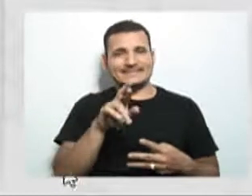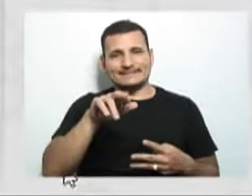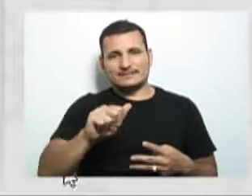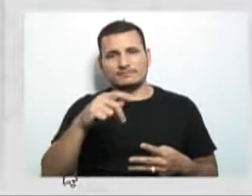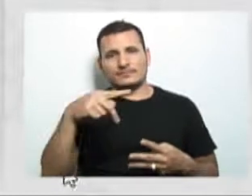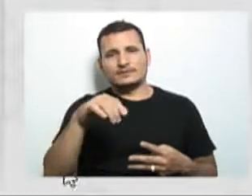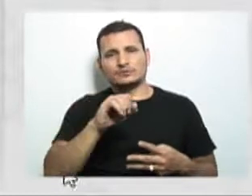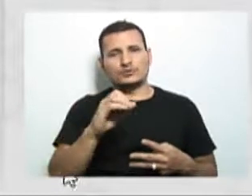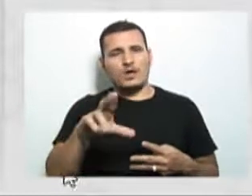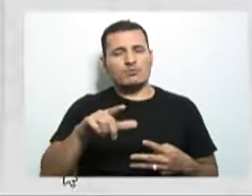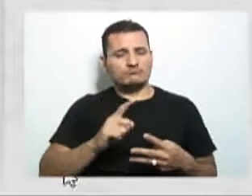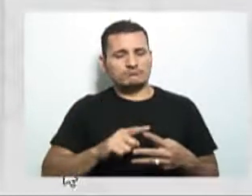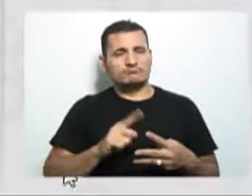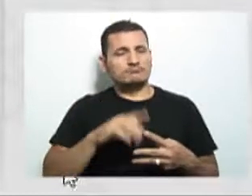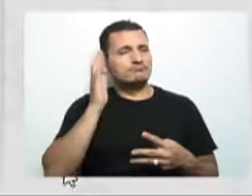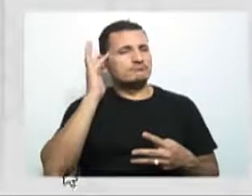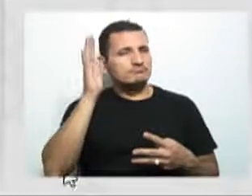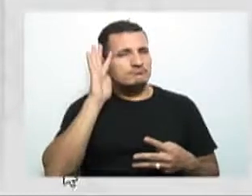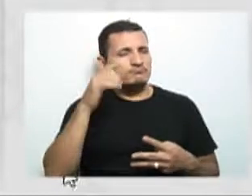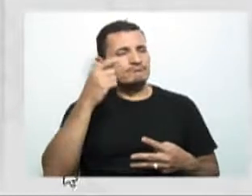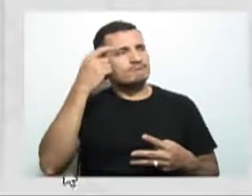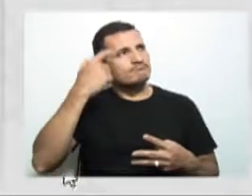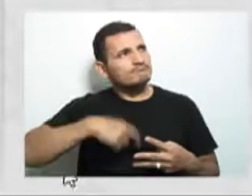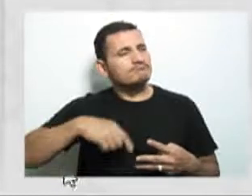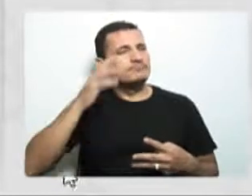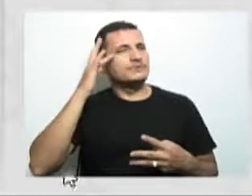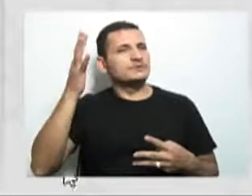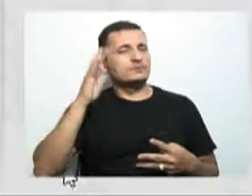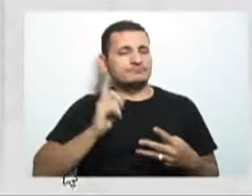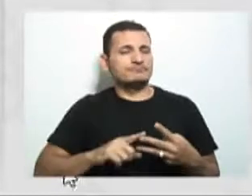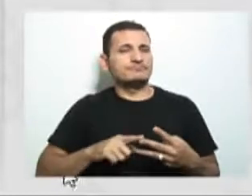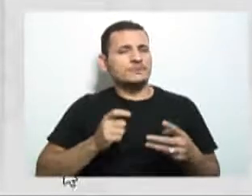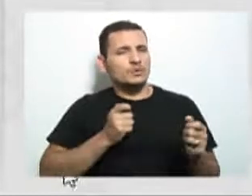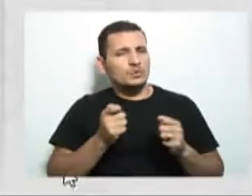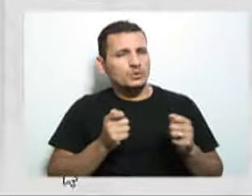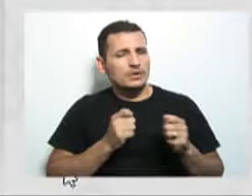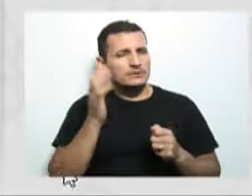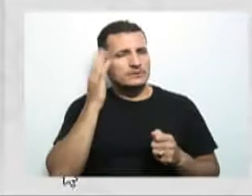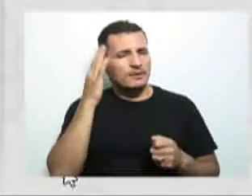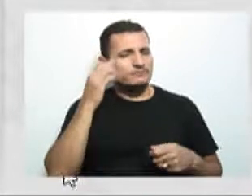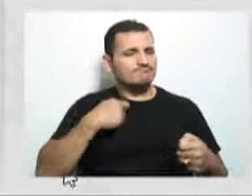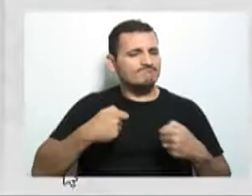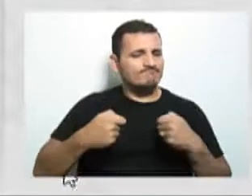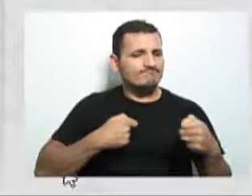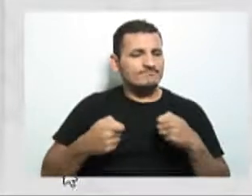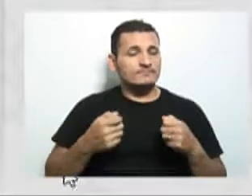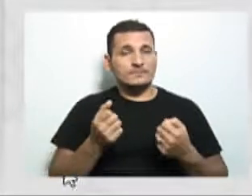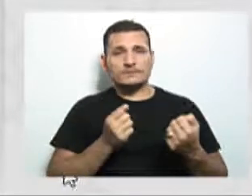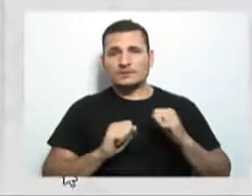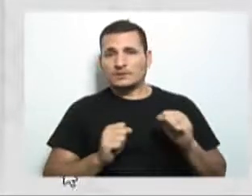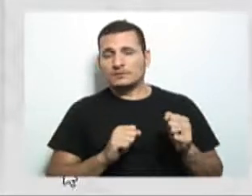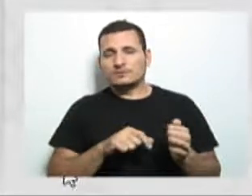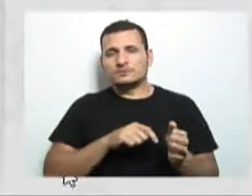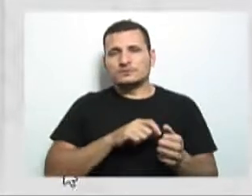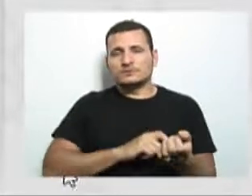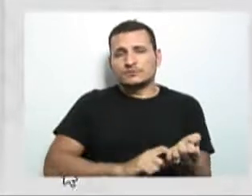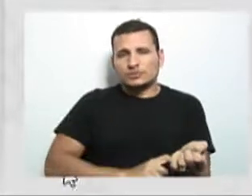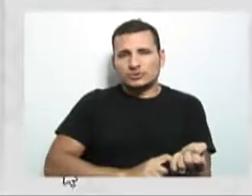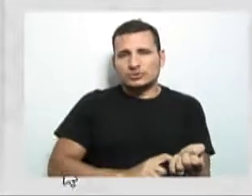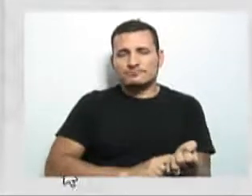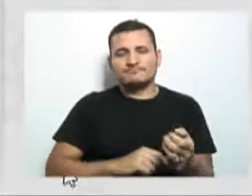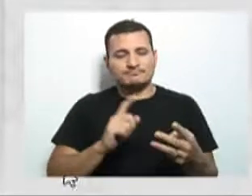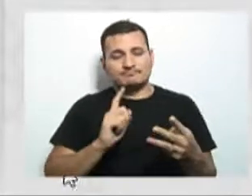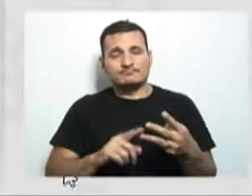a sua reflexão, né? Autodomínio, sabe se controlar, inclusive com relação à ansiedade, nervosismo,